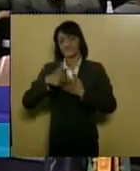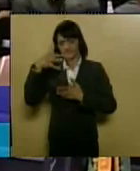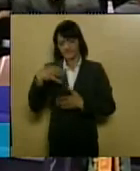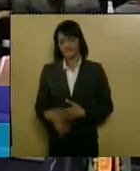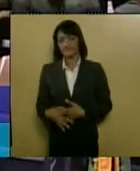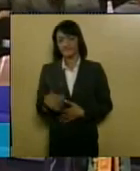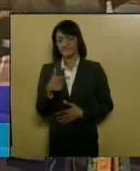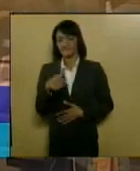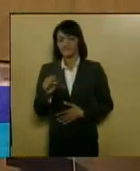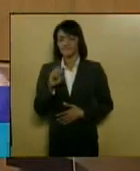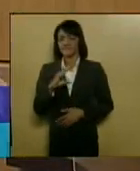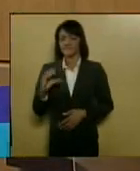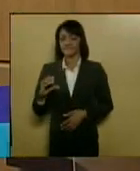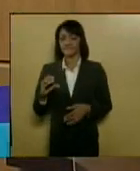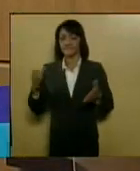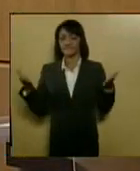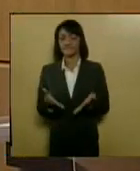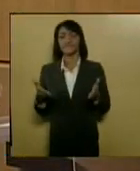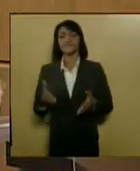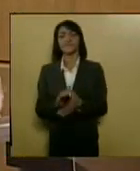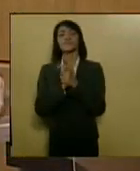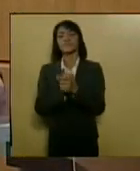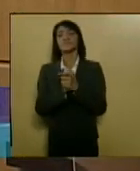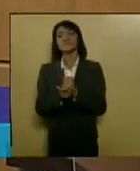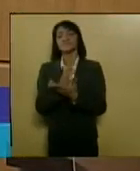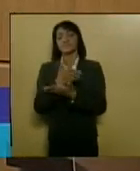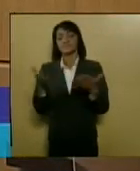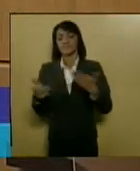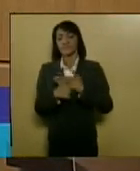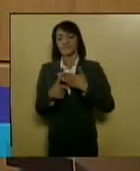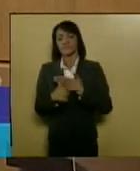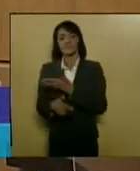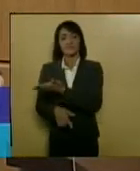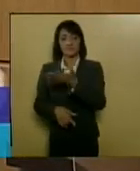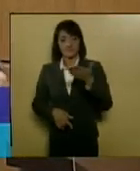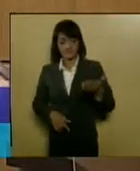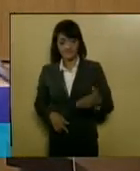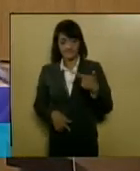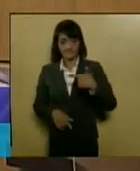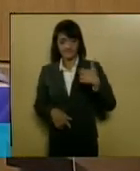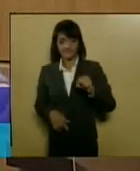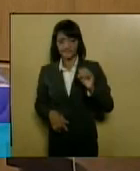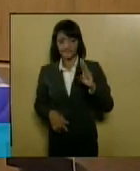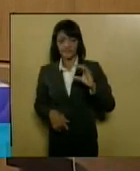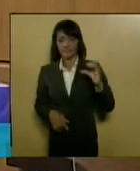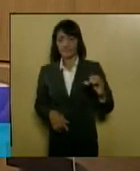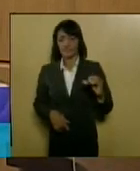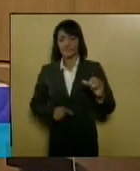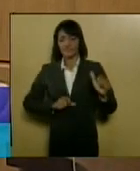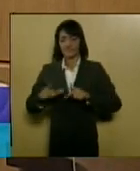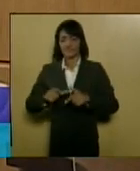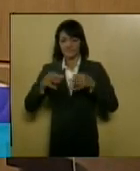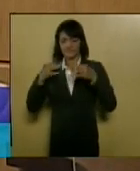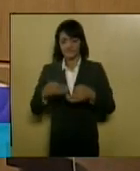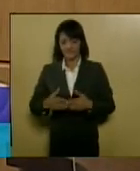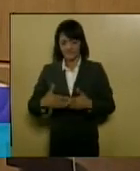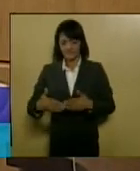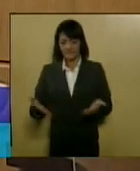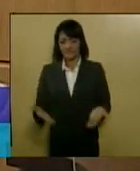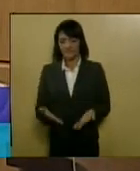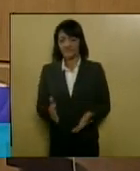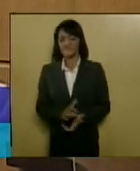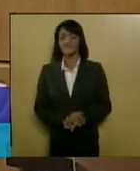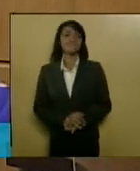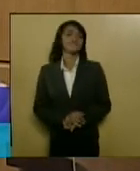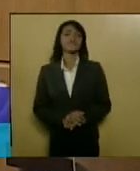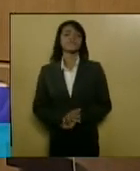que eu quero aqui, neste momento, homenagear o papel que o Exército Brasileiro tem desempenhado e desempenhou no momento próximo agora,